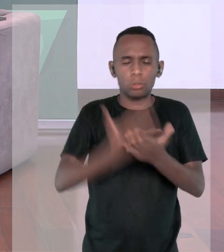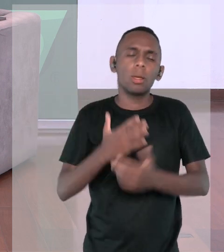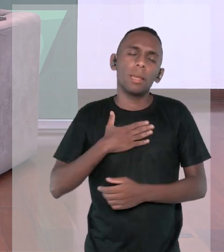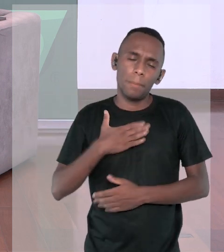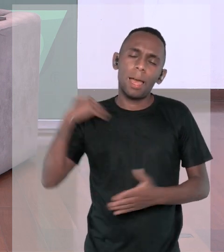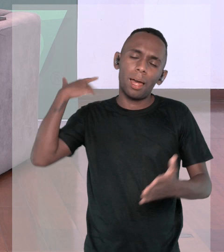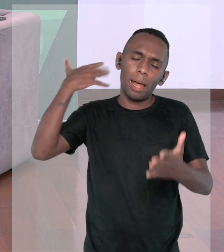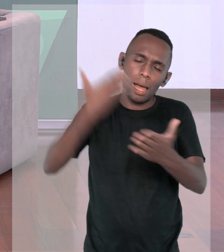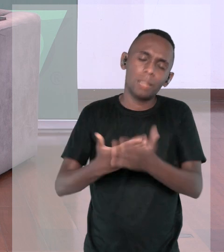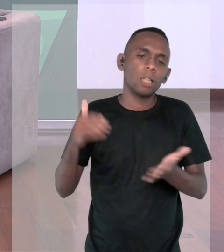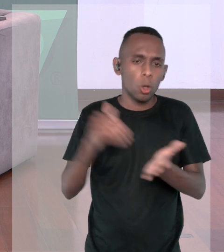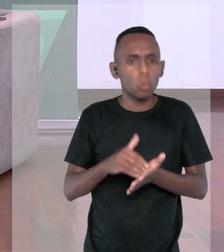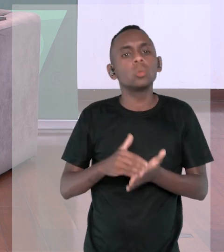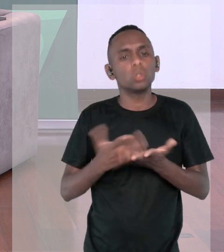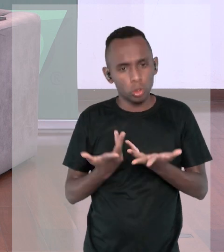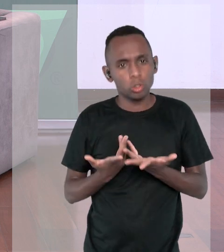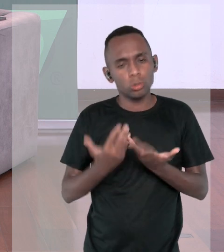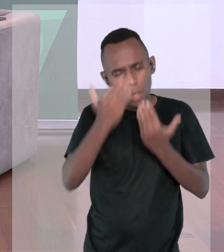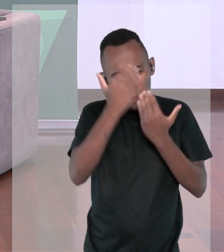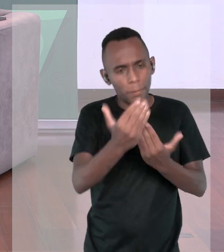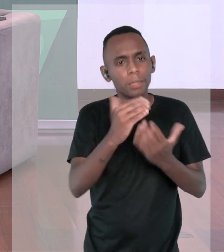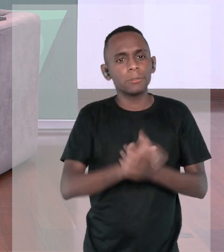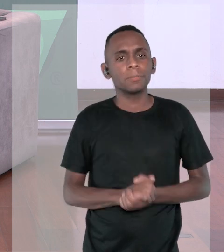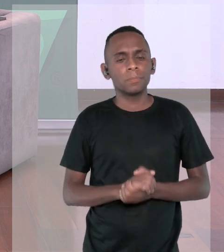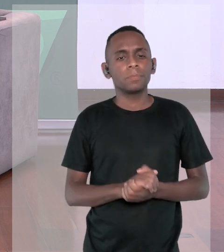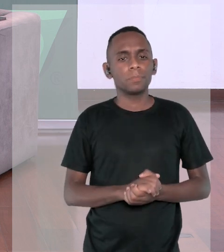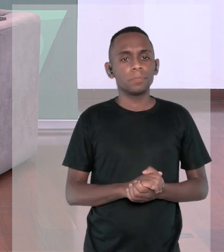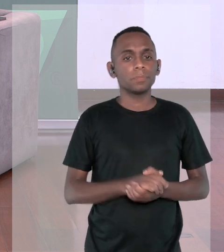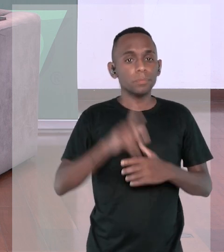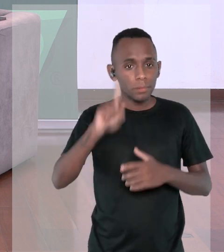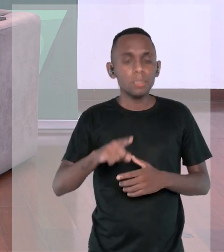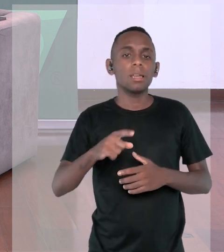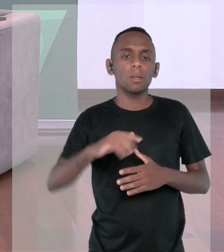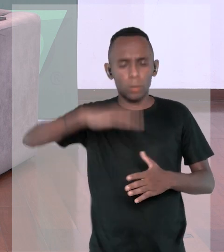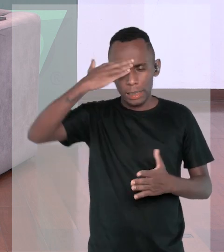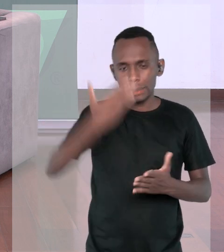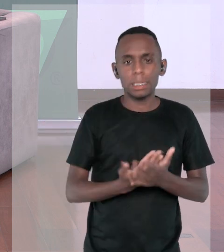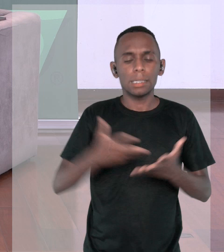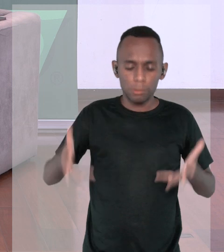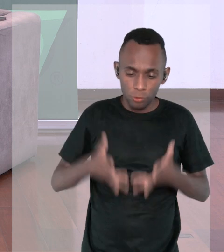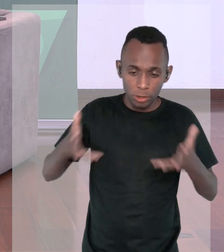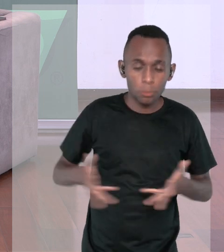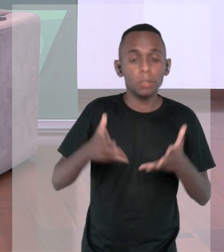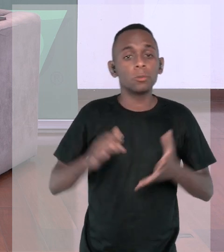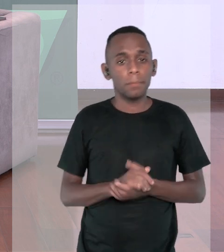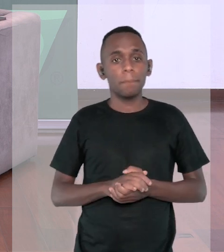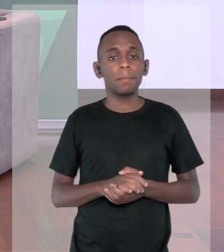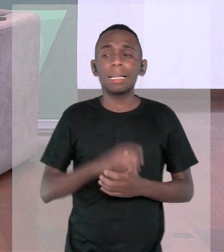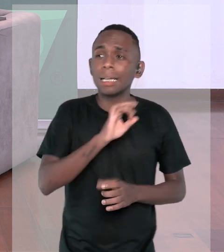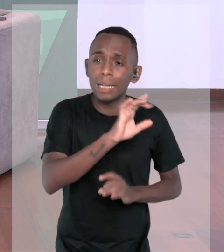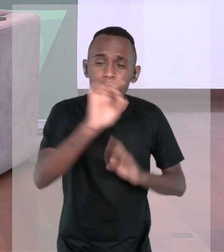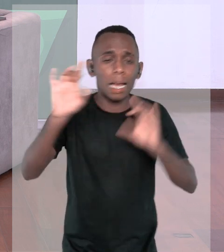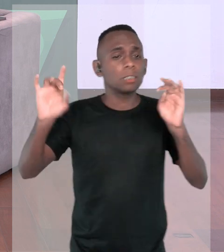hoje. E que segue investindo em mim até hoje. Tá? É um investimento, né? E cada